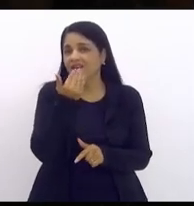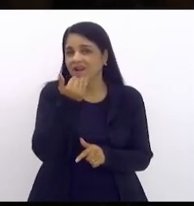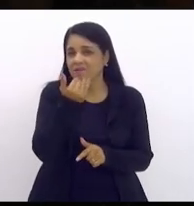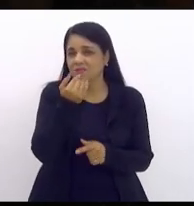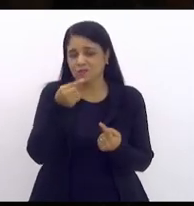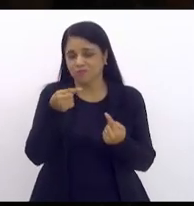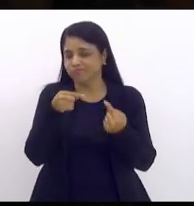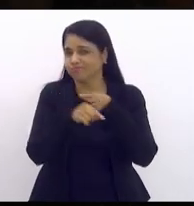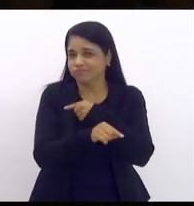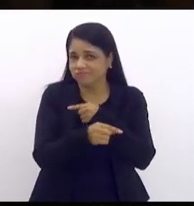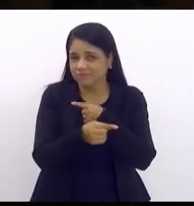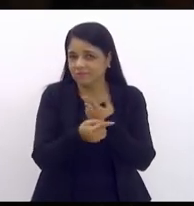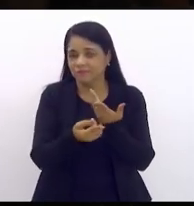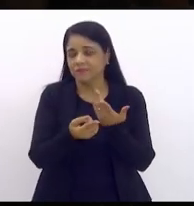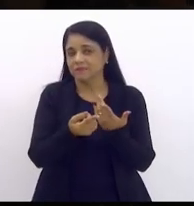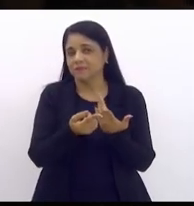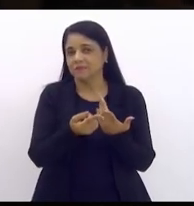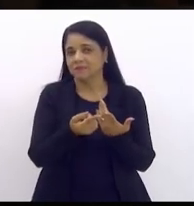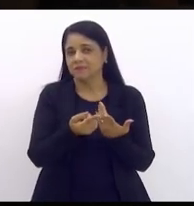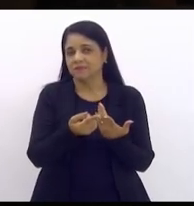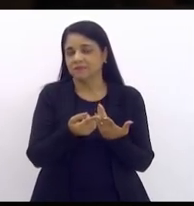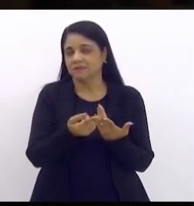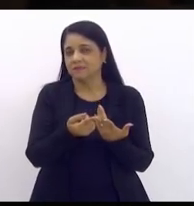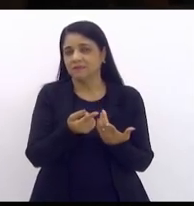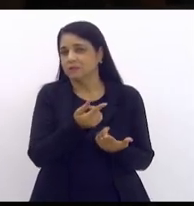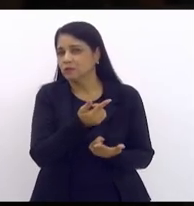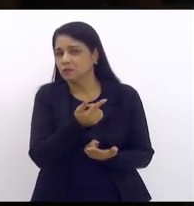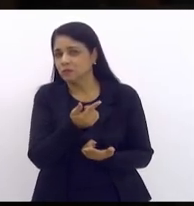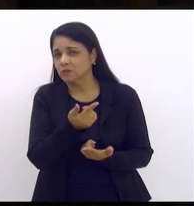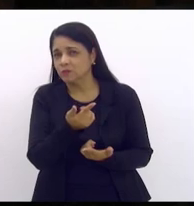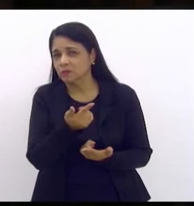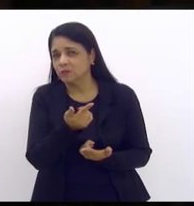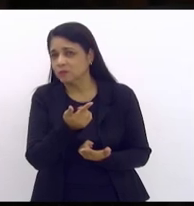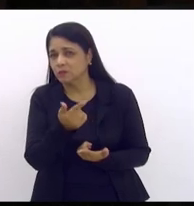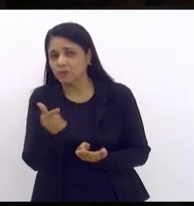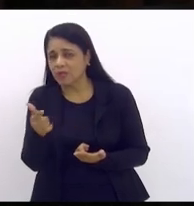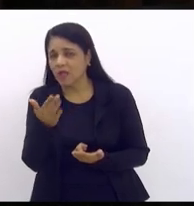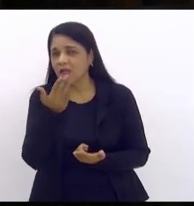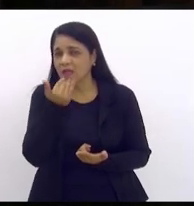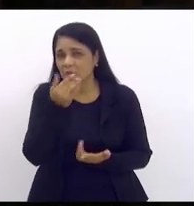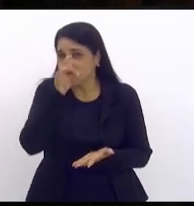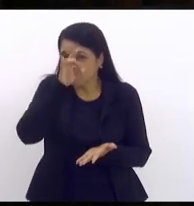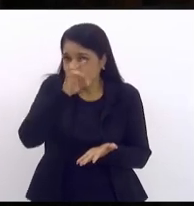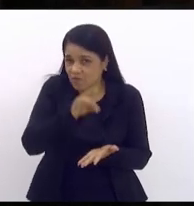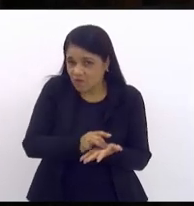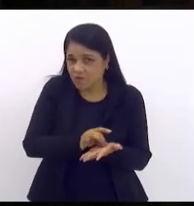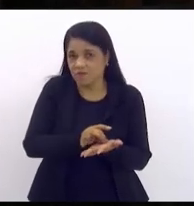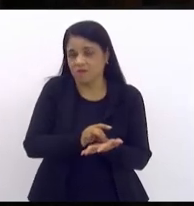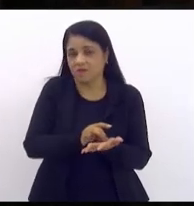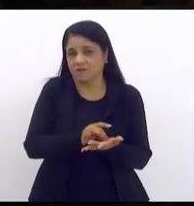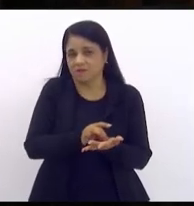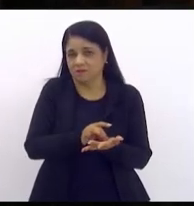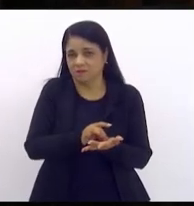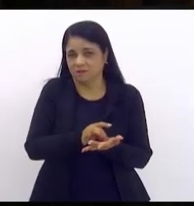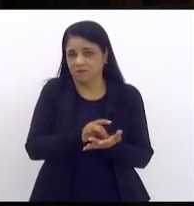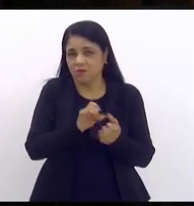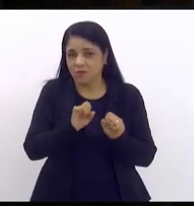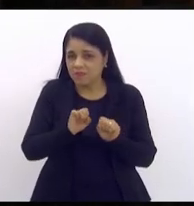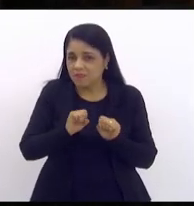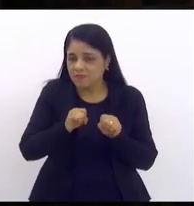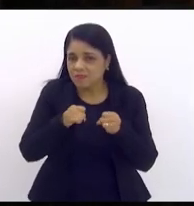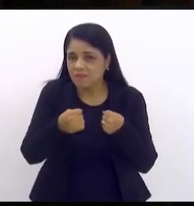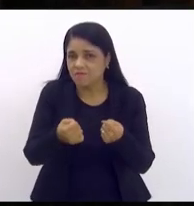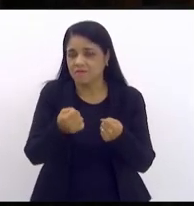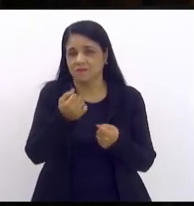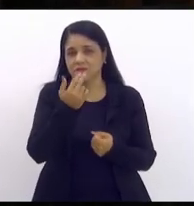não sejam, que não tenham a sua, o seu alimento de verdade, que é como defendem as